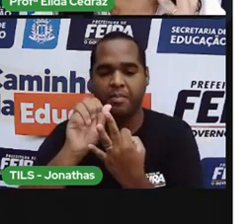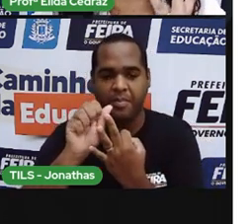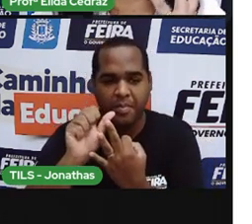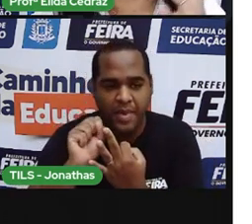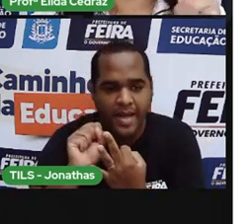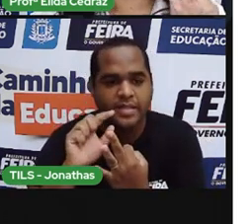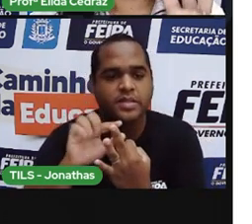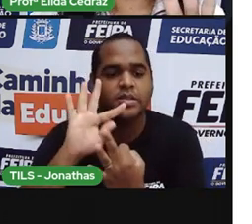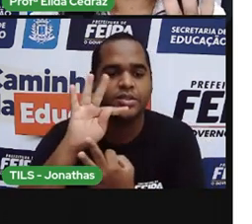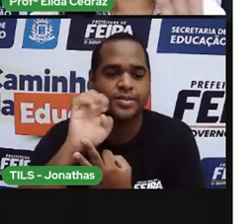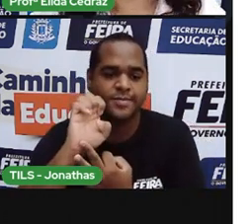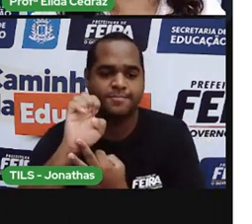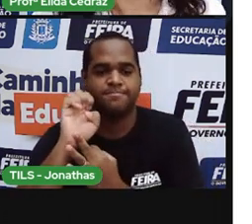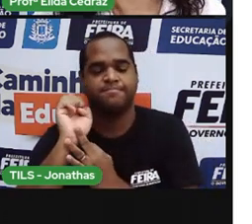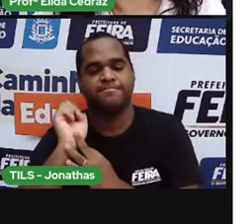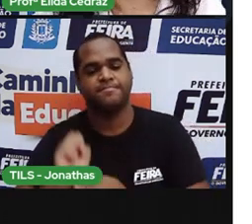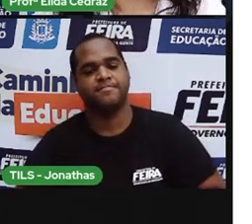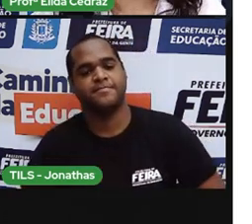Roubaste.